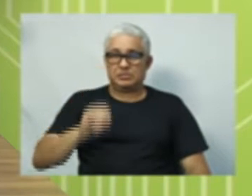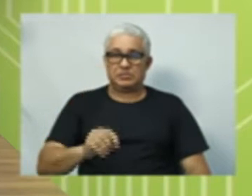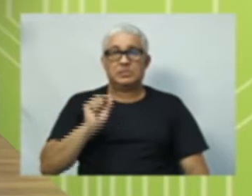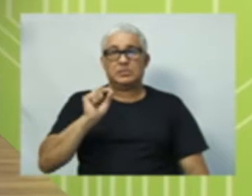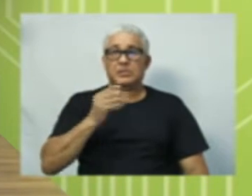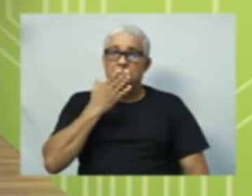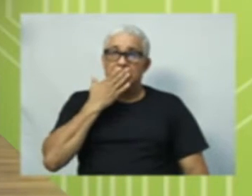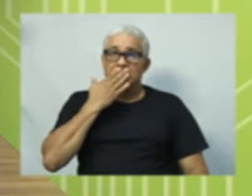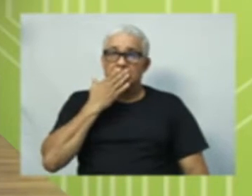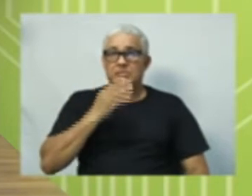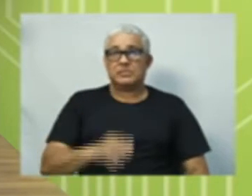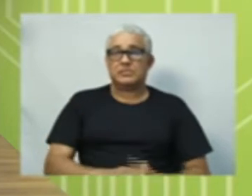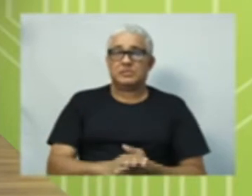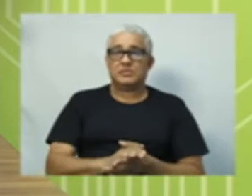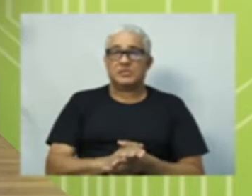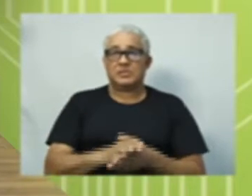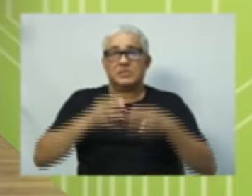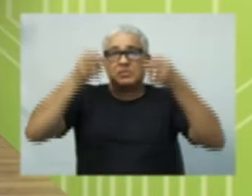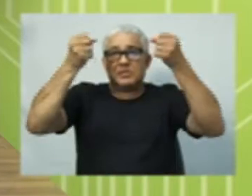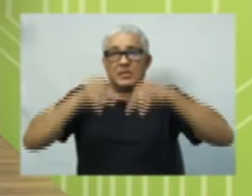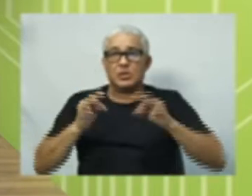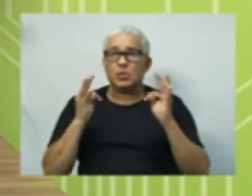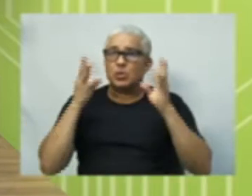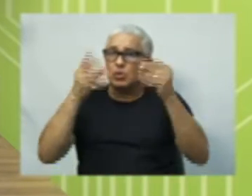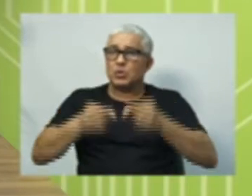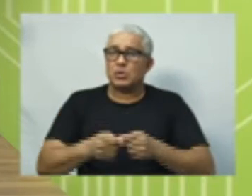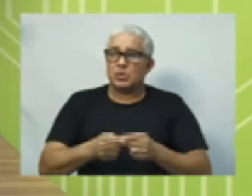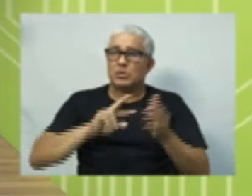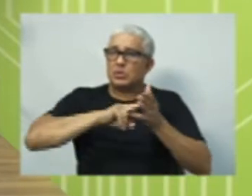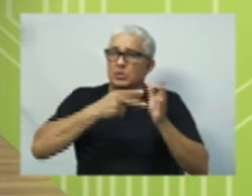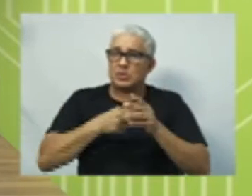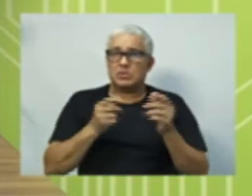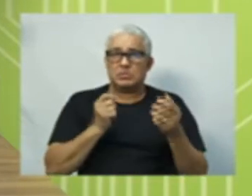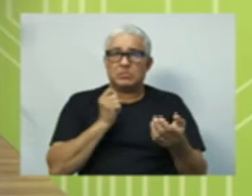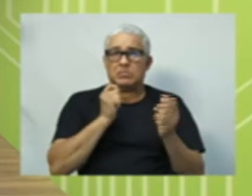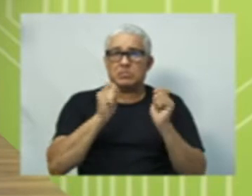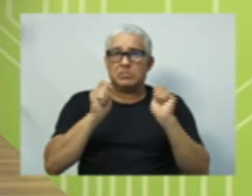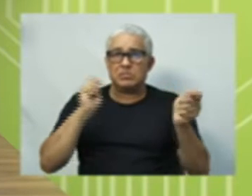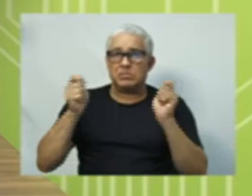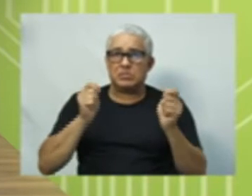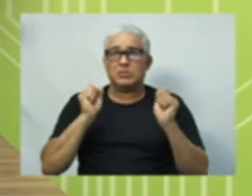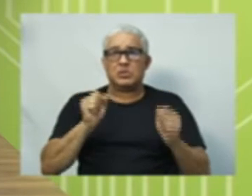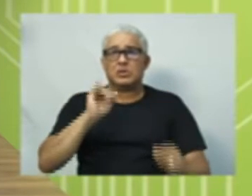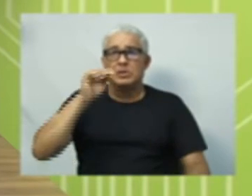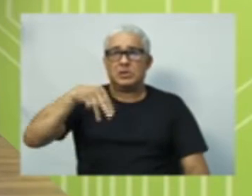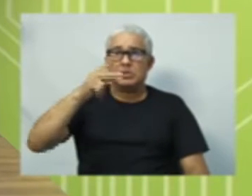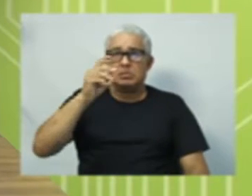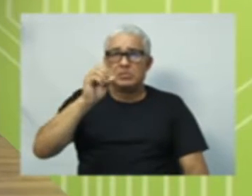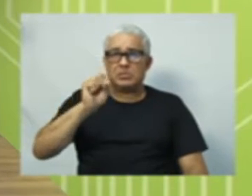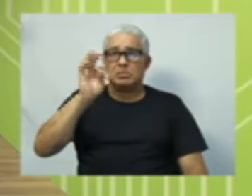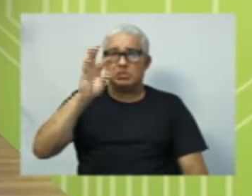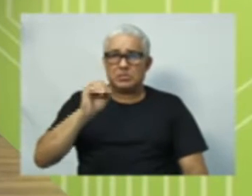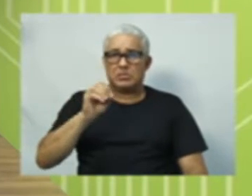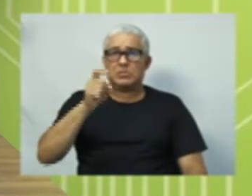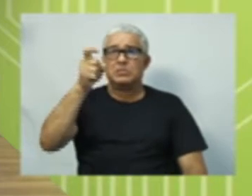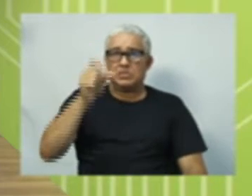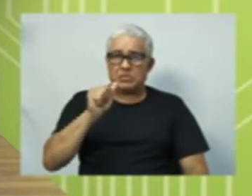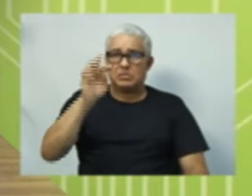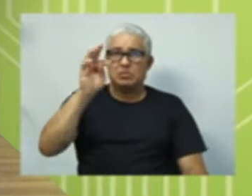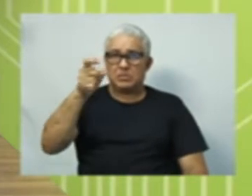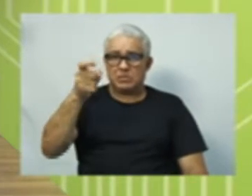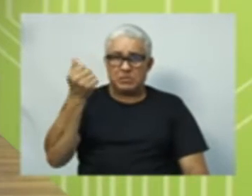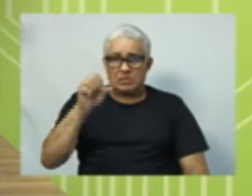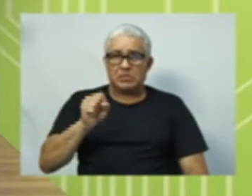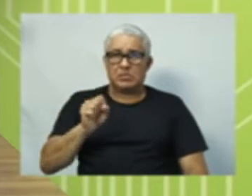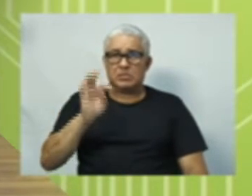uma forma genérica de falar sobre tudo que pagamos. Ele pode ser impostos, taxas, né? Pode ser contribuição